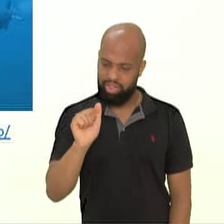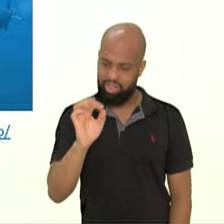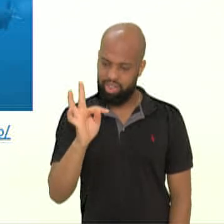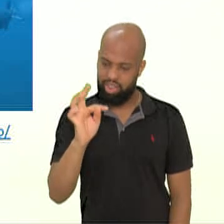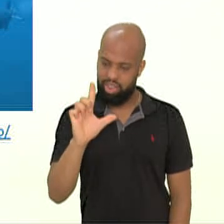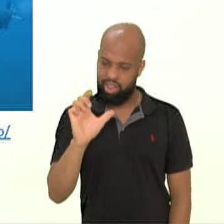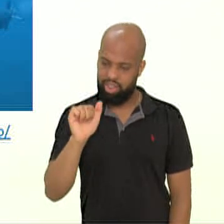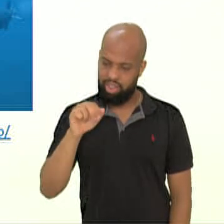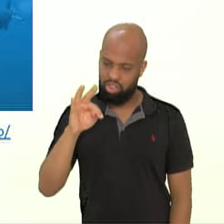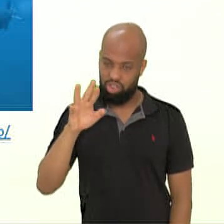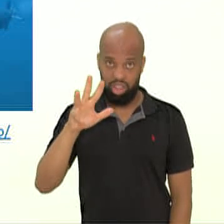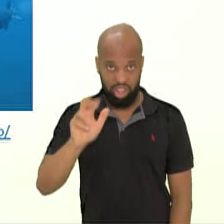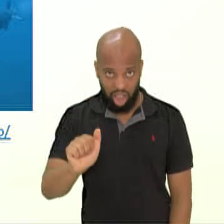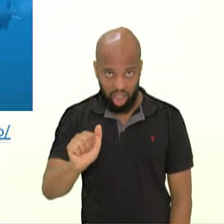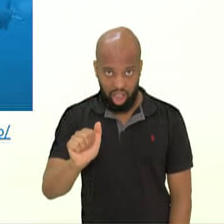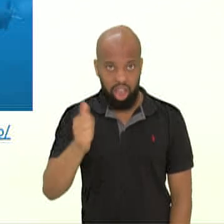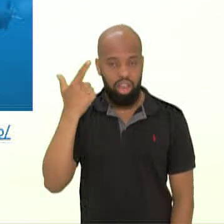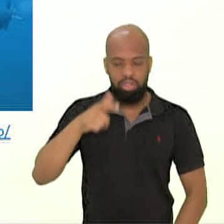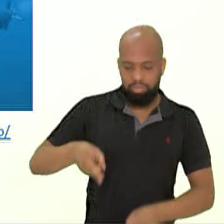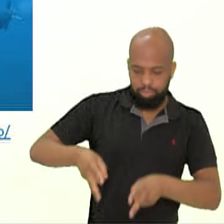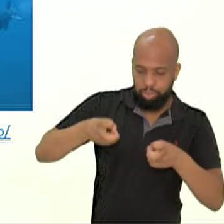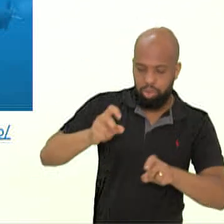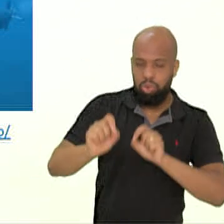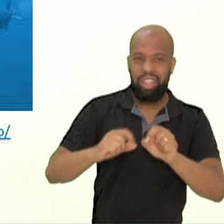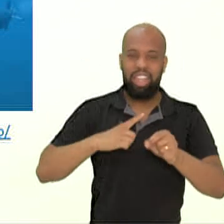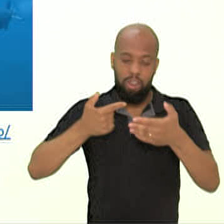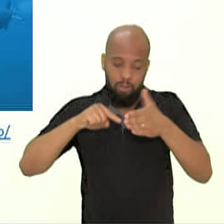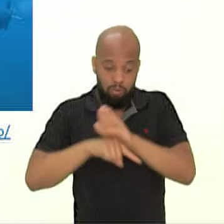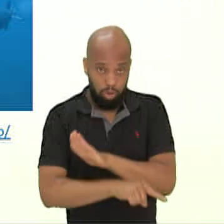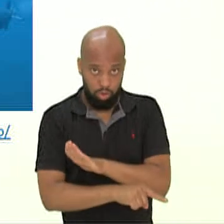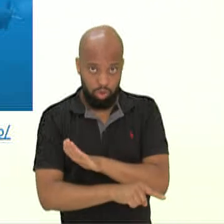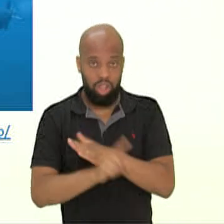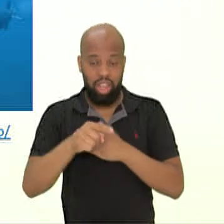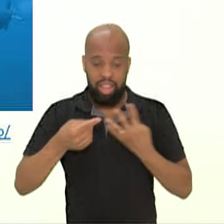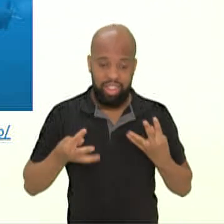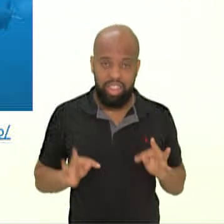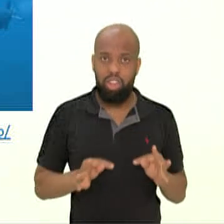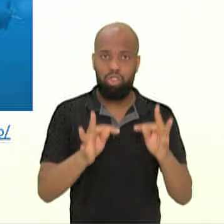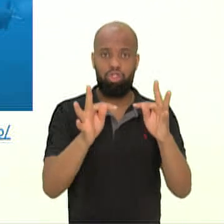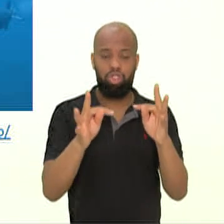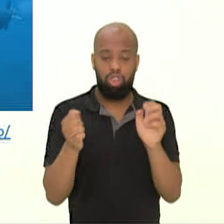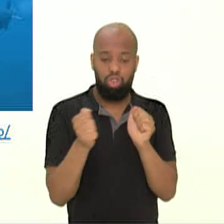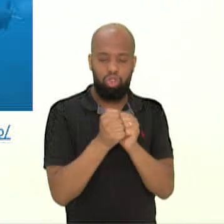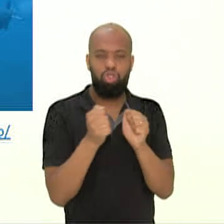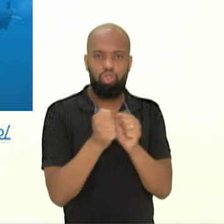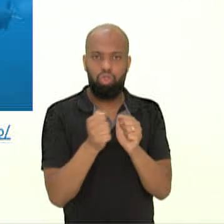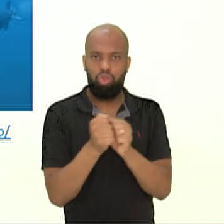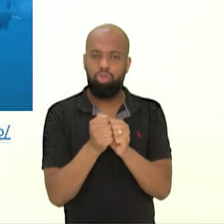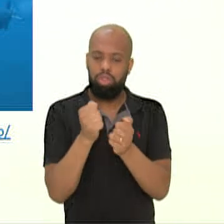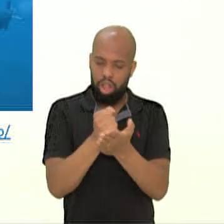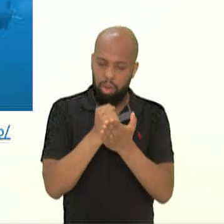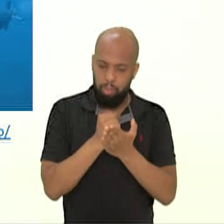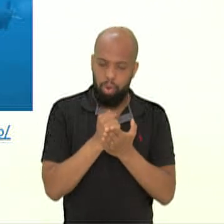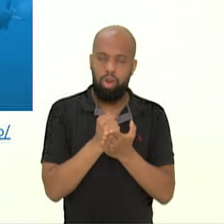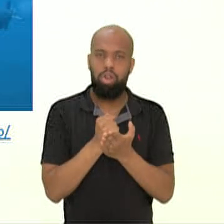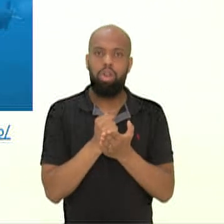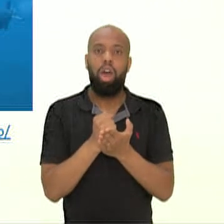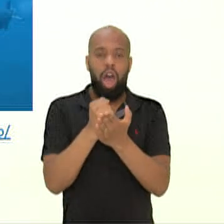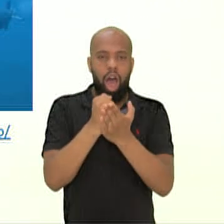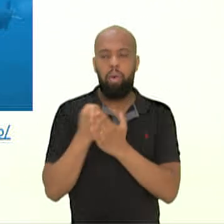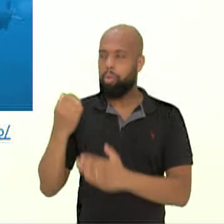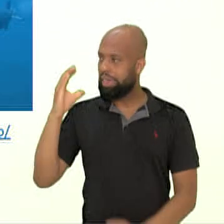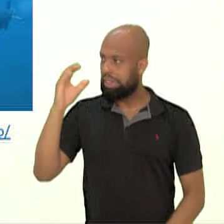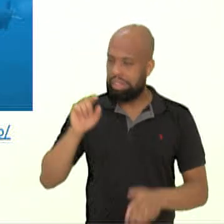existiu então a deriva continental. Então é tecnologia que vem a ser trabalhada a nosso favor, a serviço da ciência e